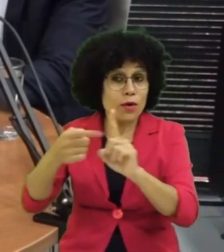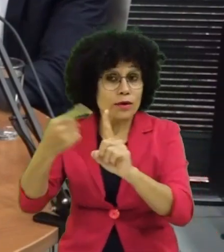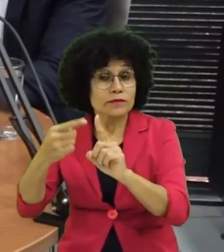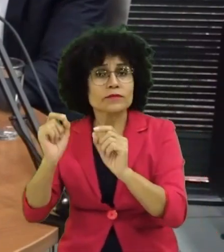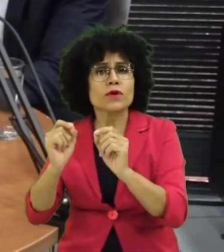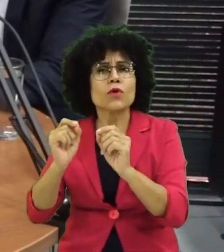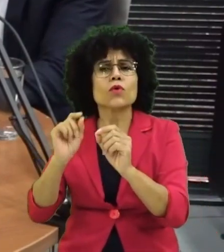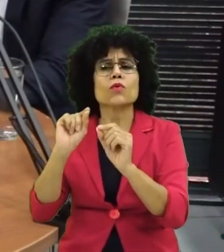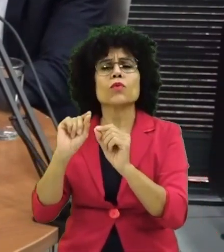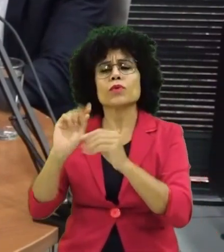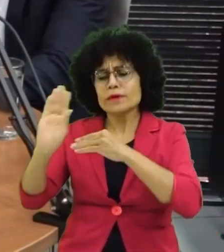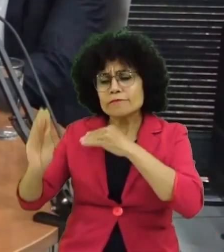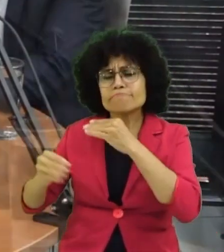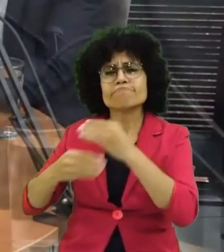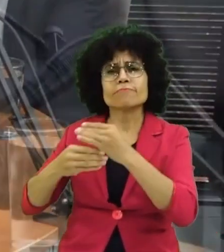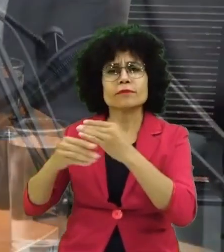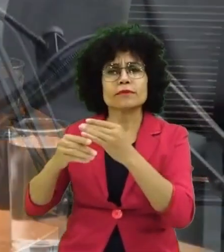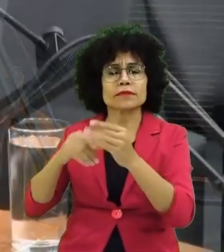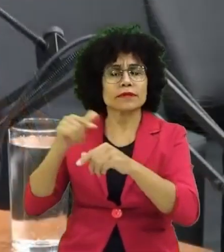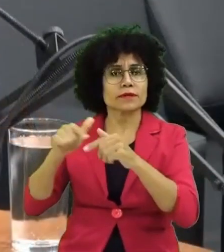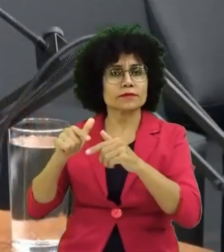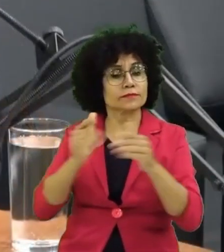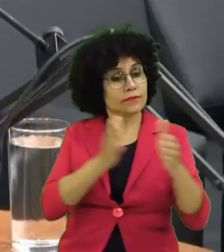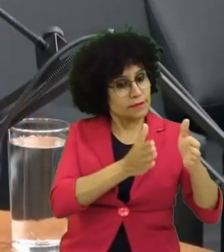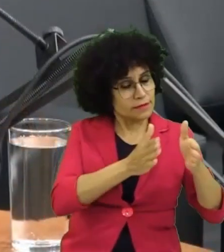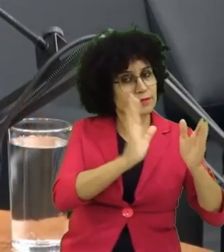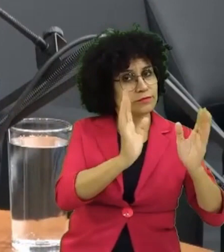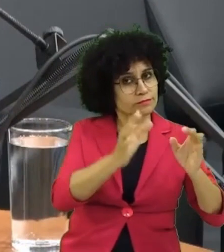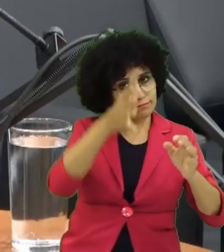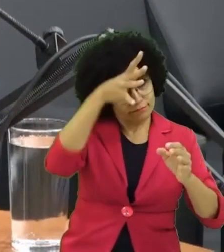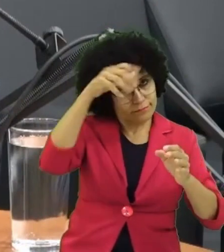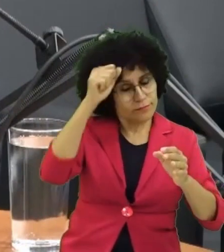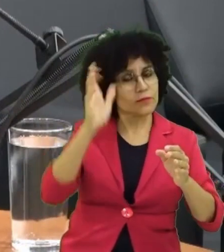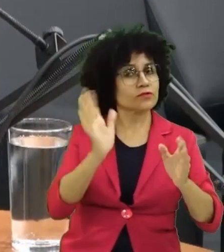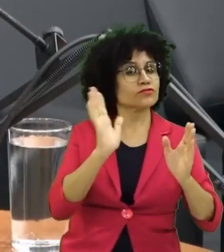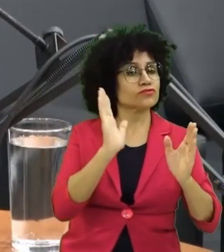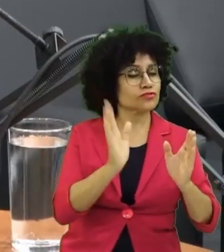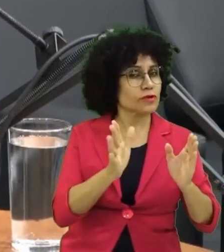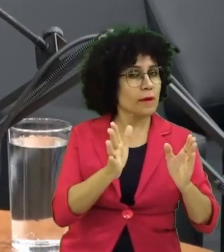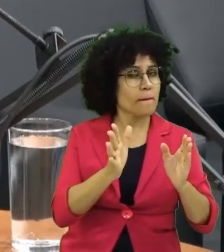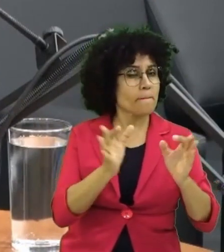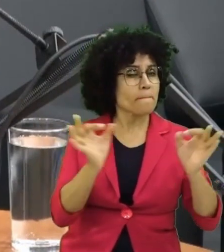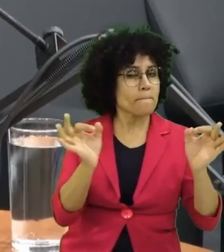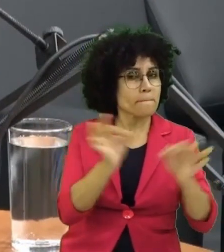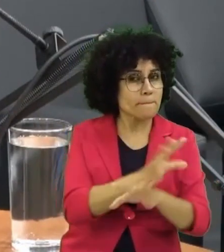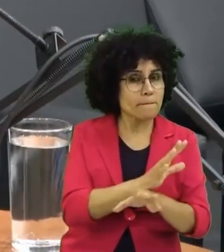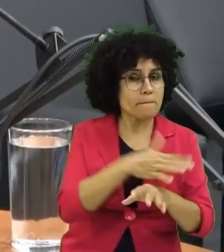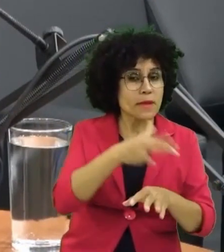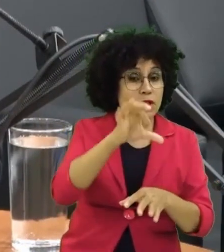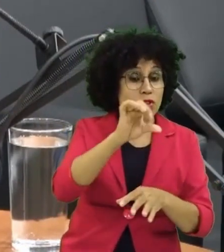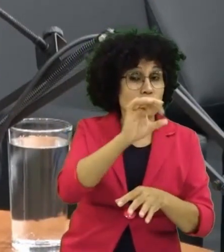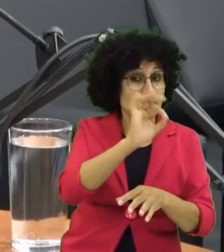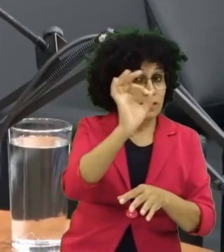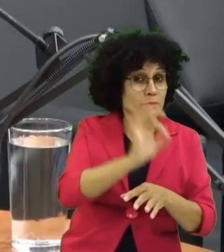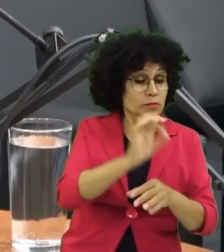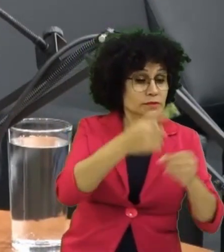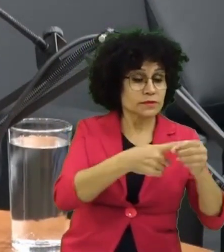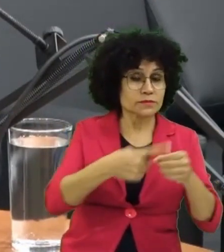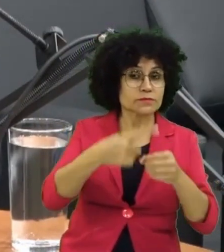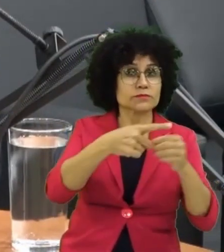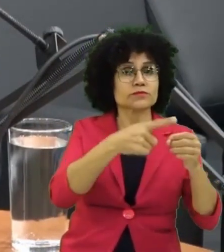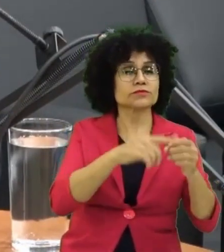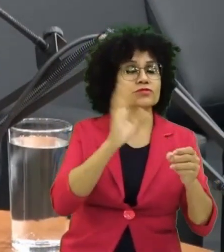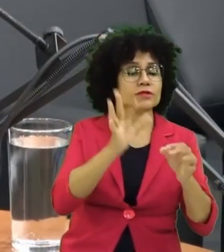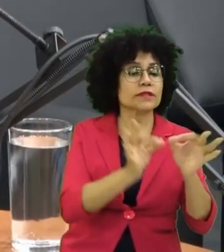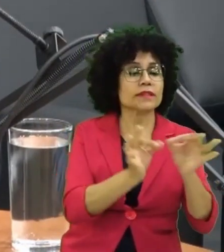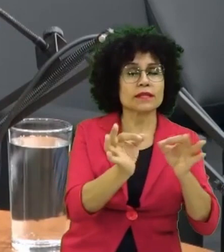ações? Sim, essa etapa no estado de Mato Grosso praticamente está concluída. Mais de 90% dos municípios já têm